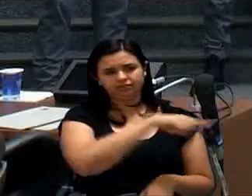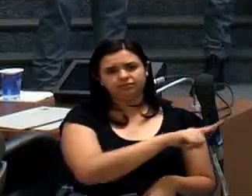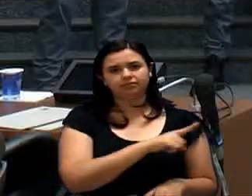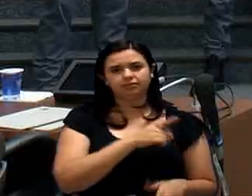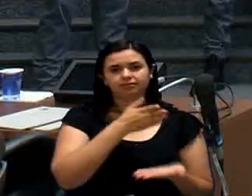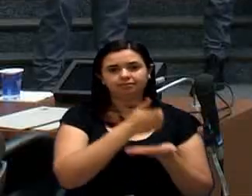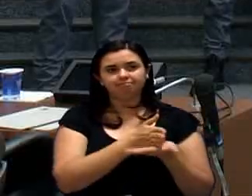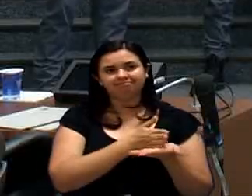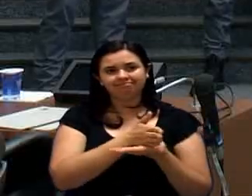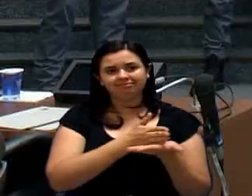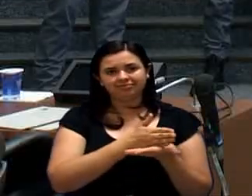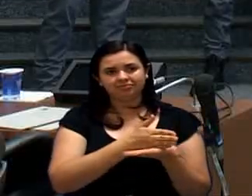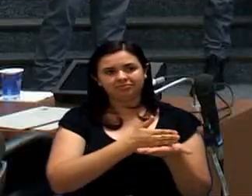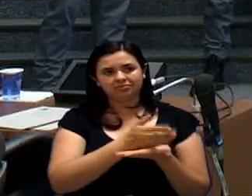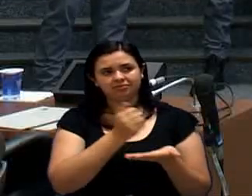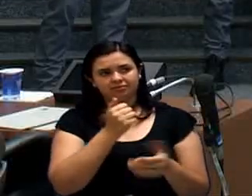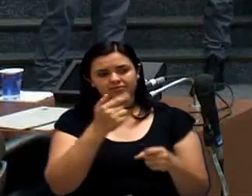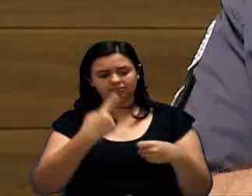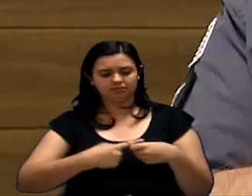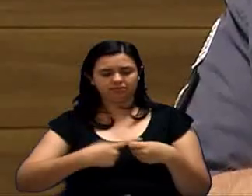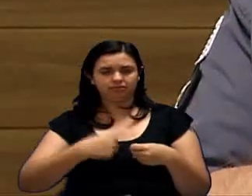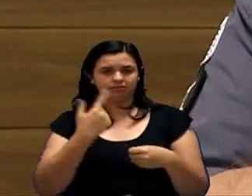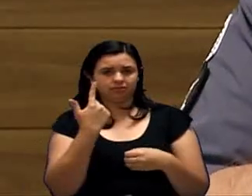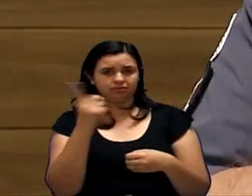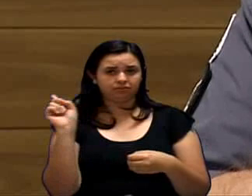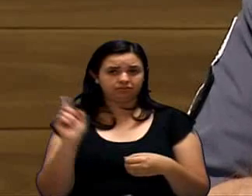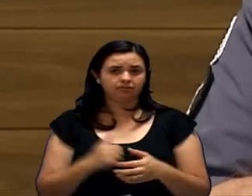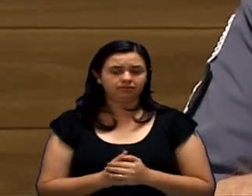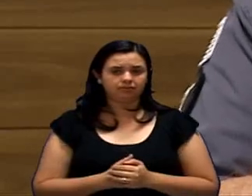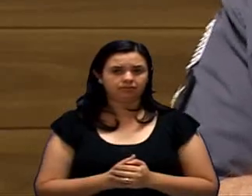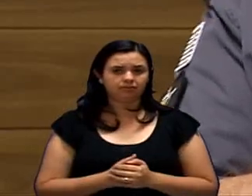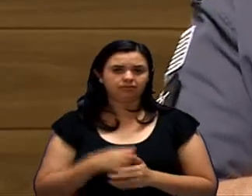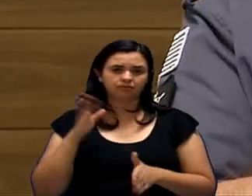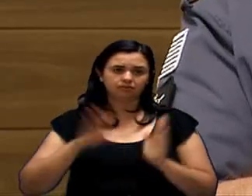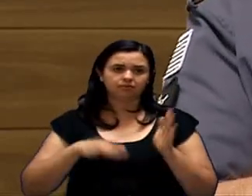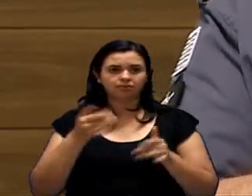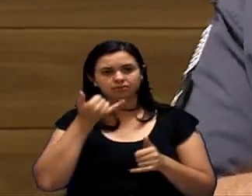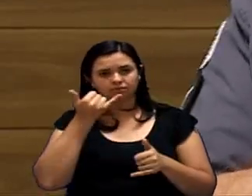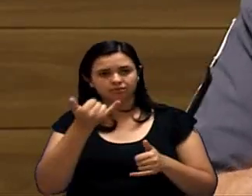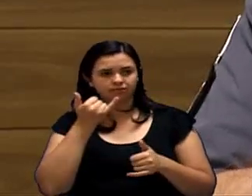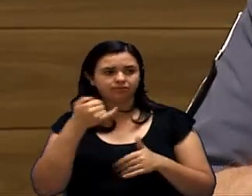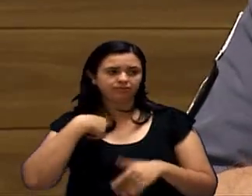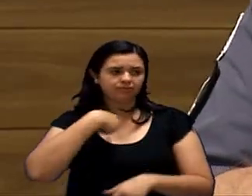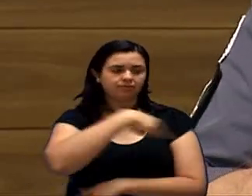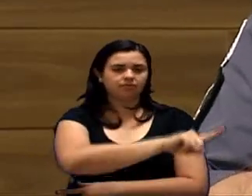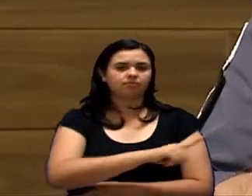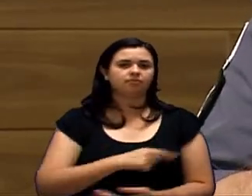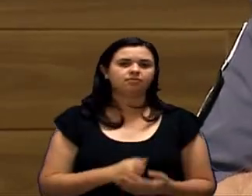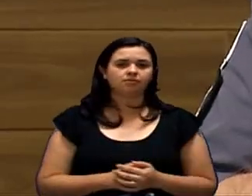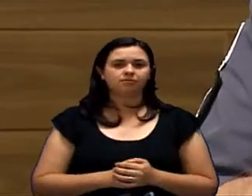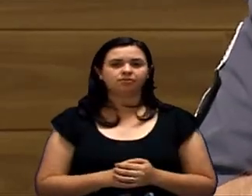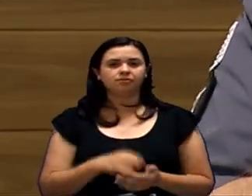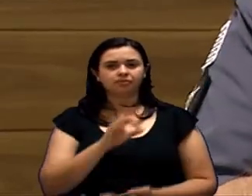um município com o limite do outro. Então acaba indo muitas vezes para atender a ocorrência. E eles são destacados para fazer o policiamento preventivo, né?